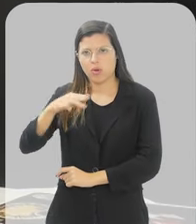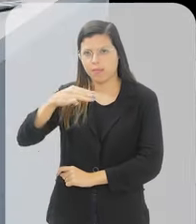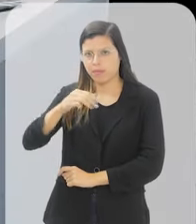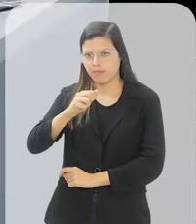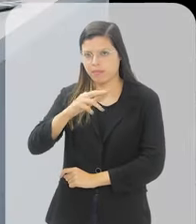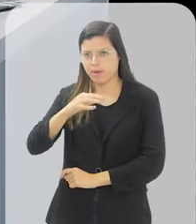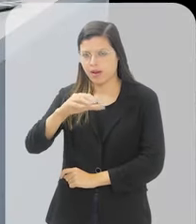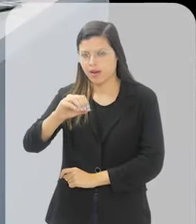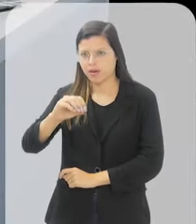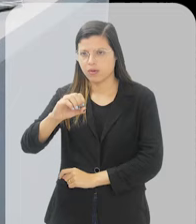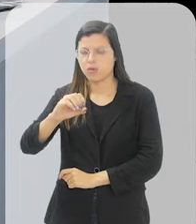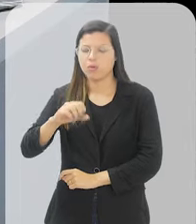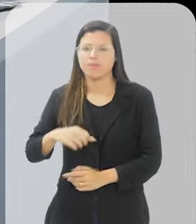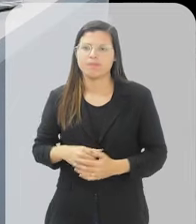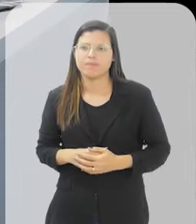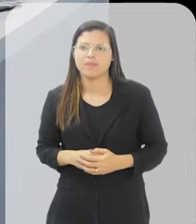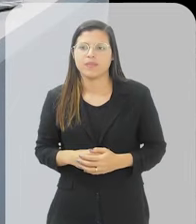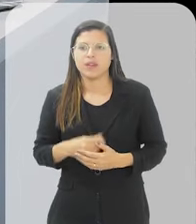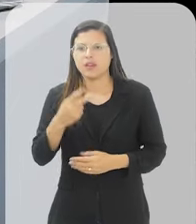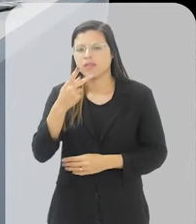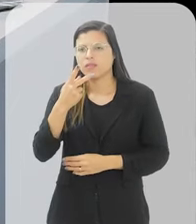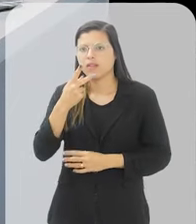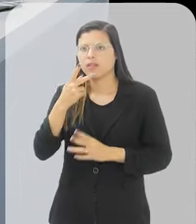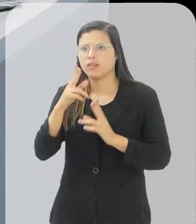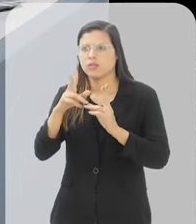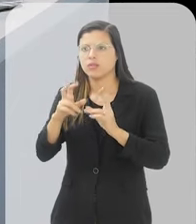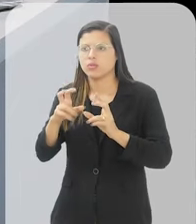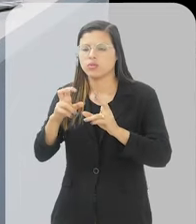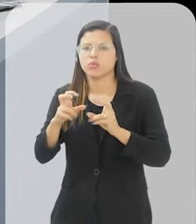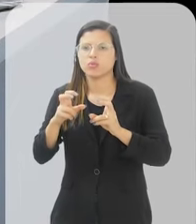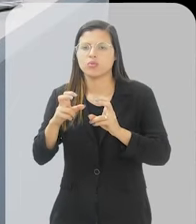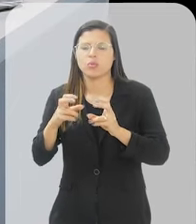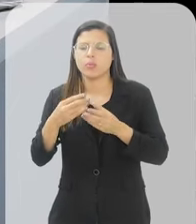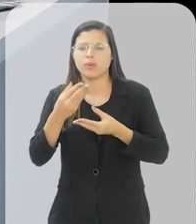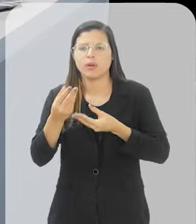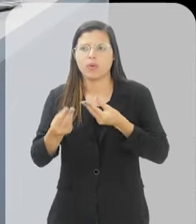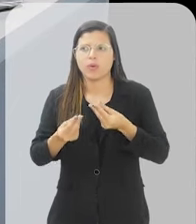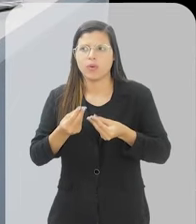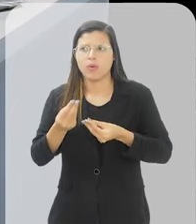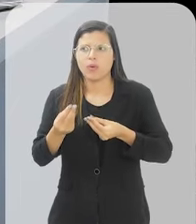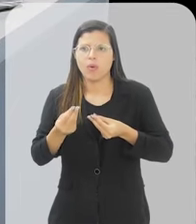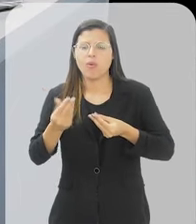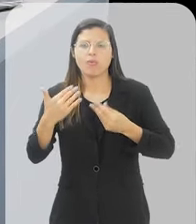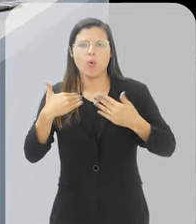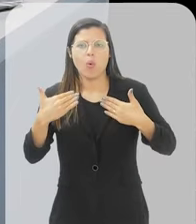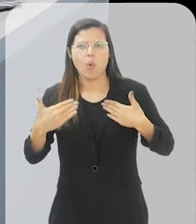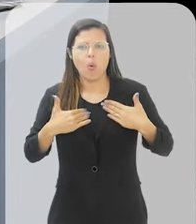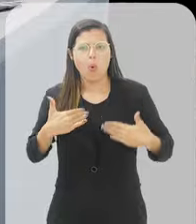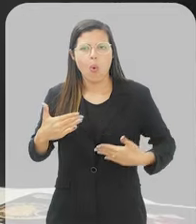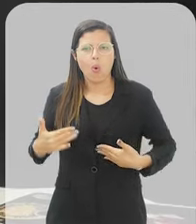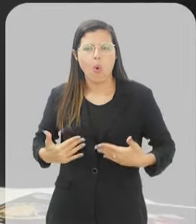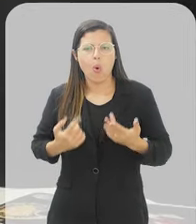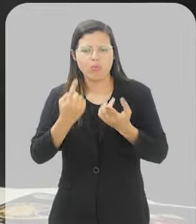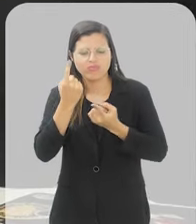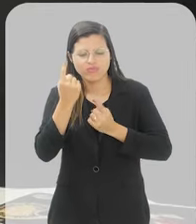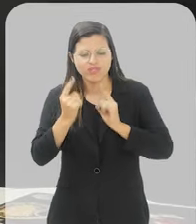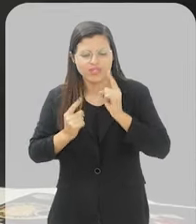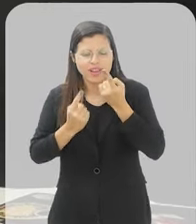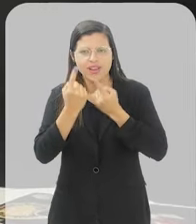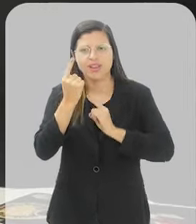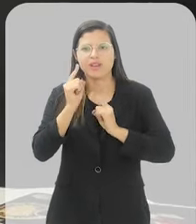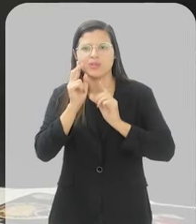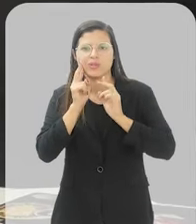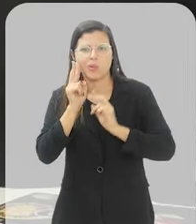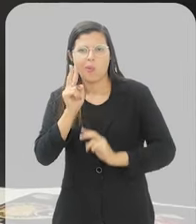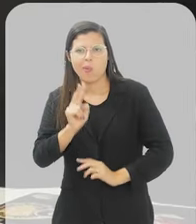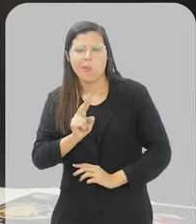Leroy. Marcos, vamos falar agora do corpo. Sim. Né? Do gesto, do olhar, do